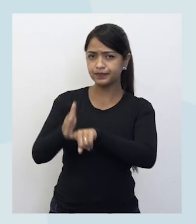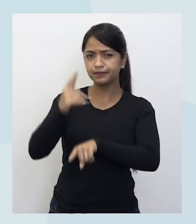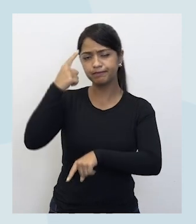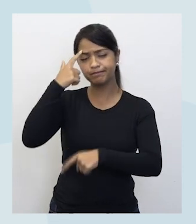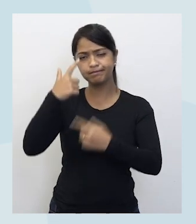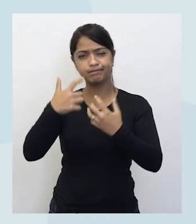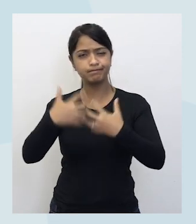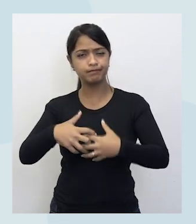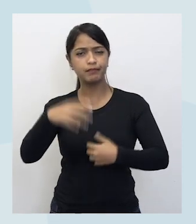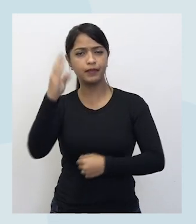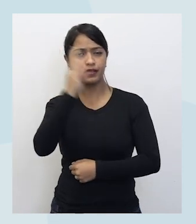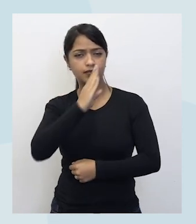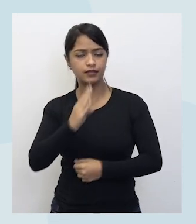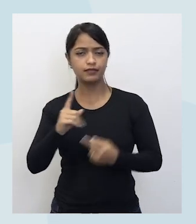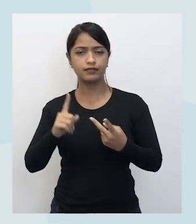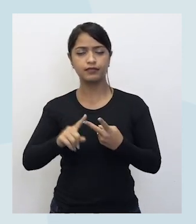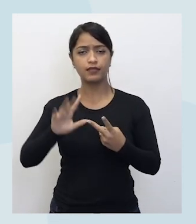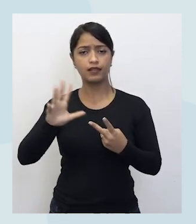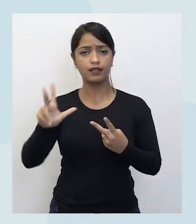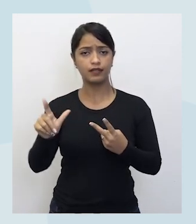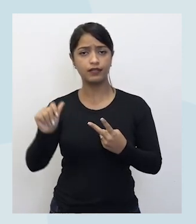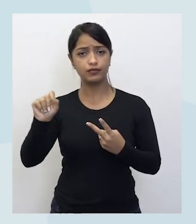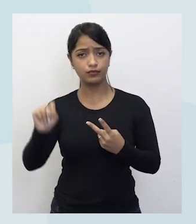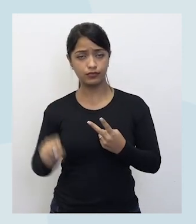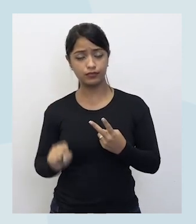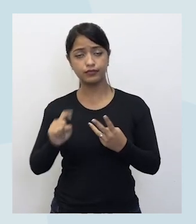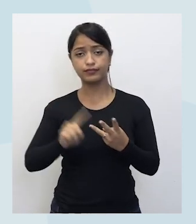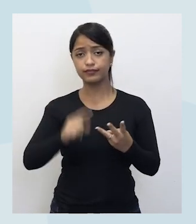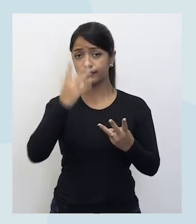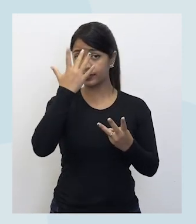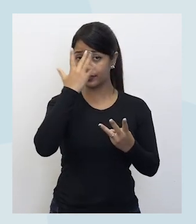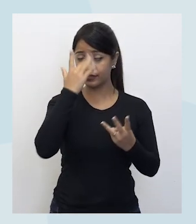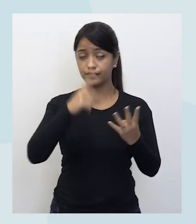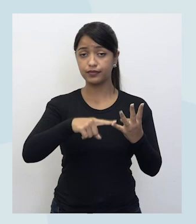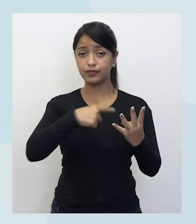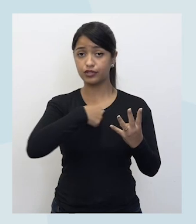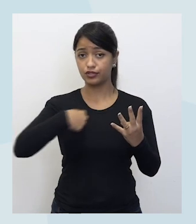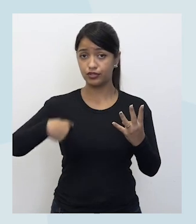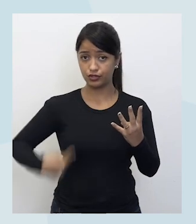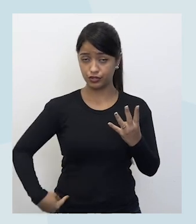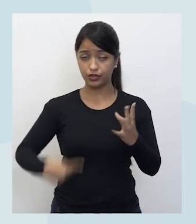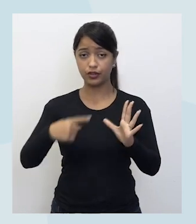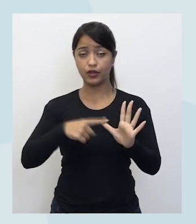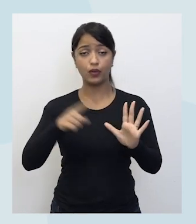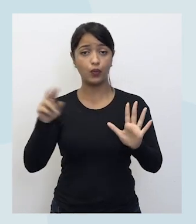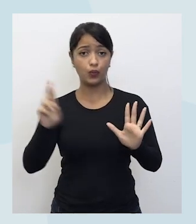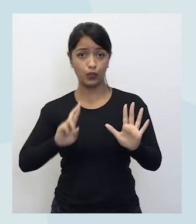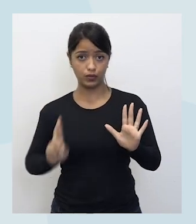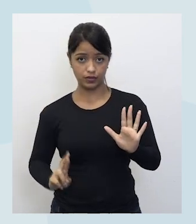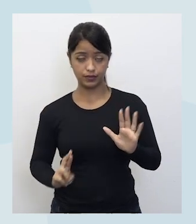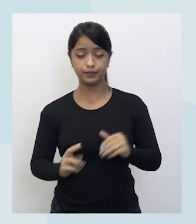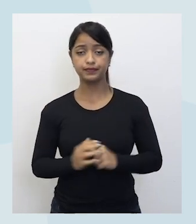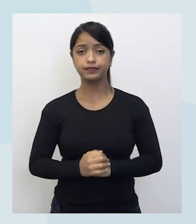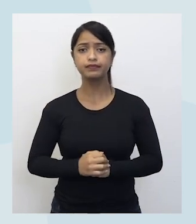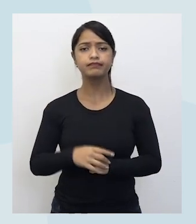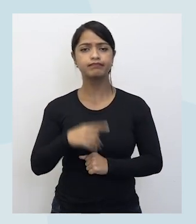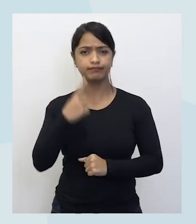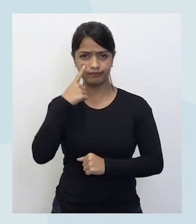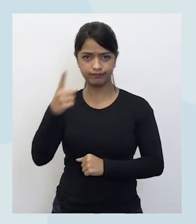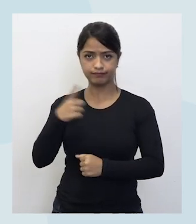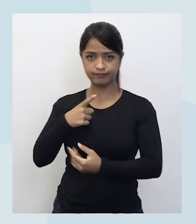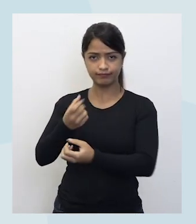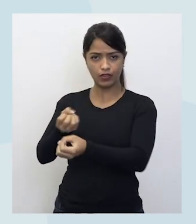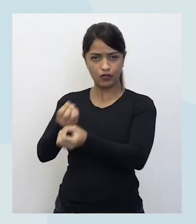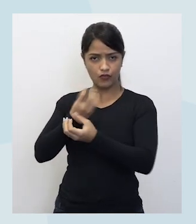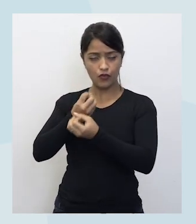gente tem ali a África do Sul, a gente tem a Índia, a China e a Rússia. A partir desses dados a gente consegue